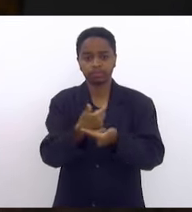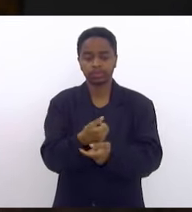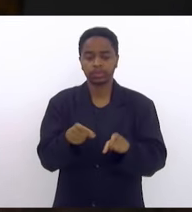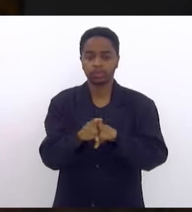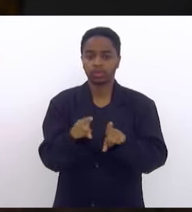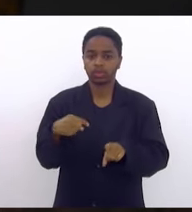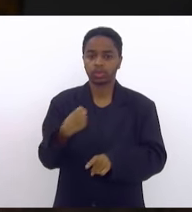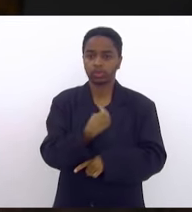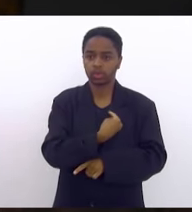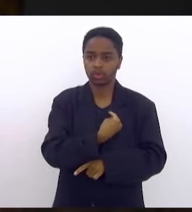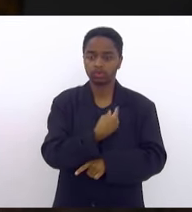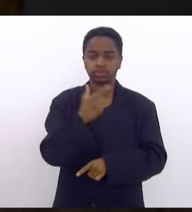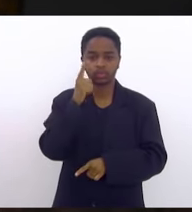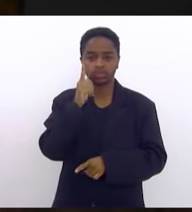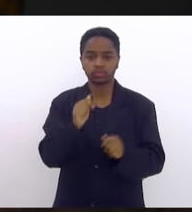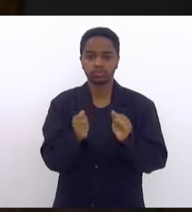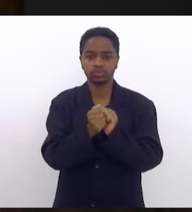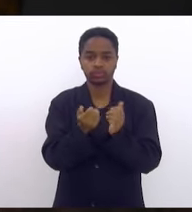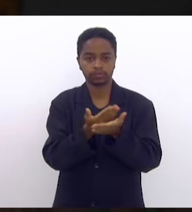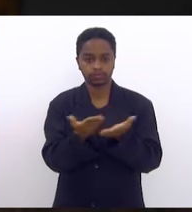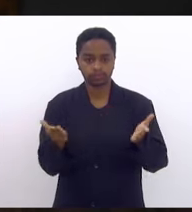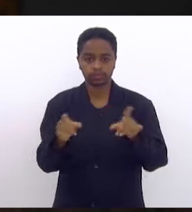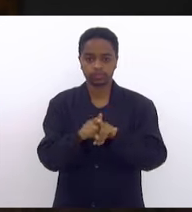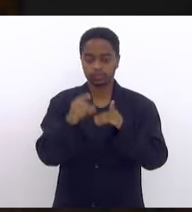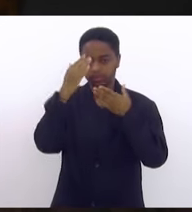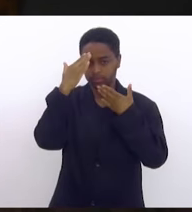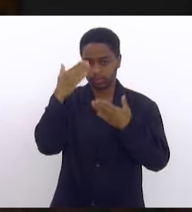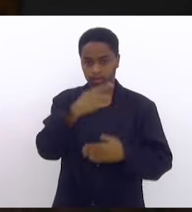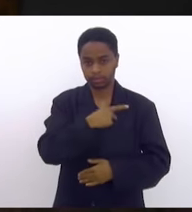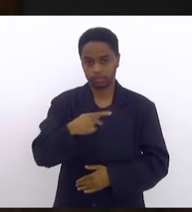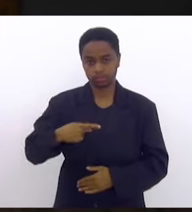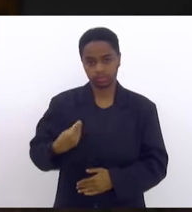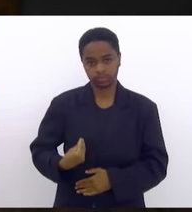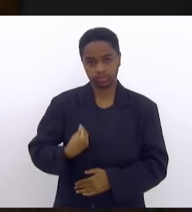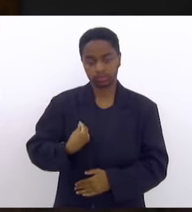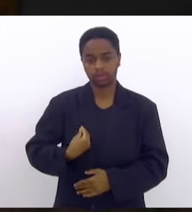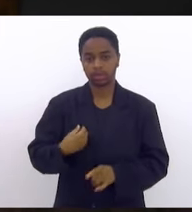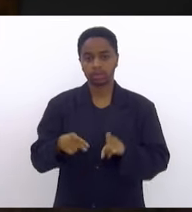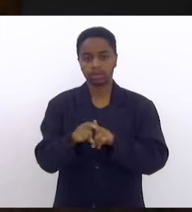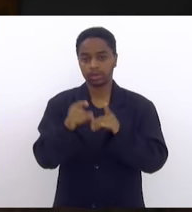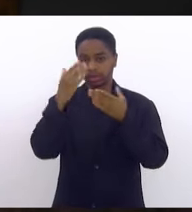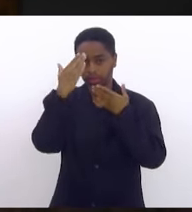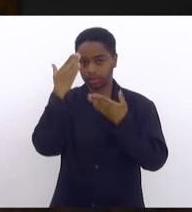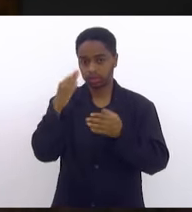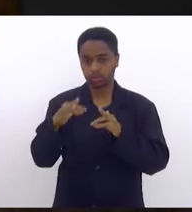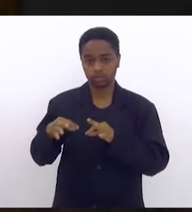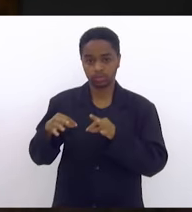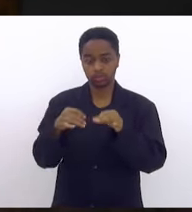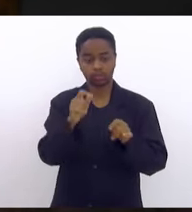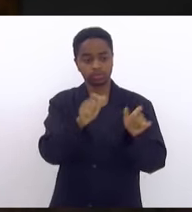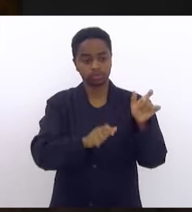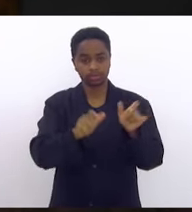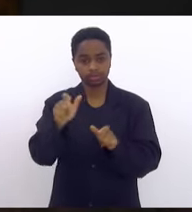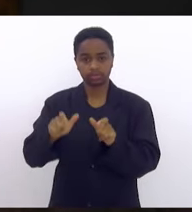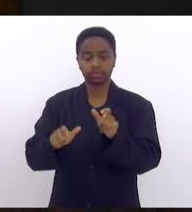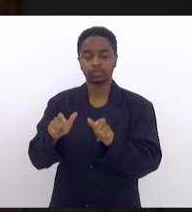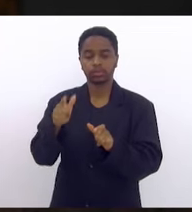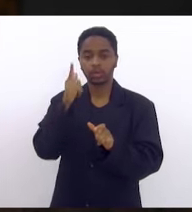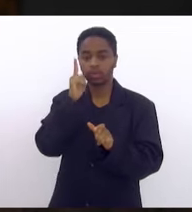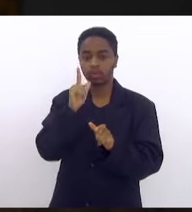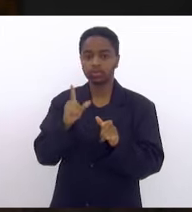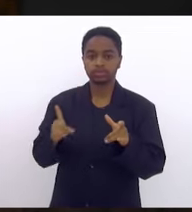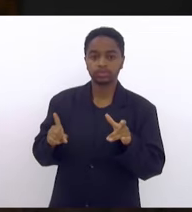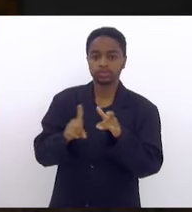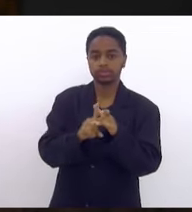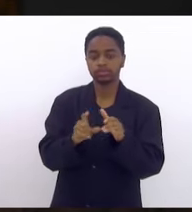aqui com todos vocês. Agradecer aos pastores presentes, agradecer a todos da mesa que puderam compor